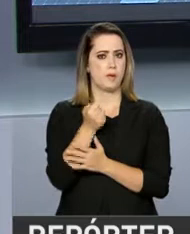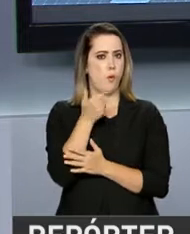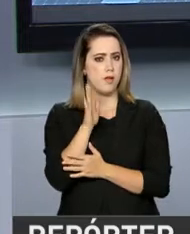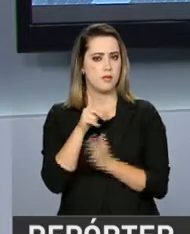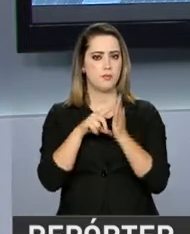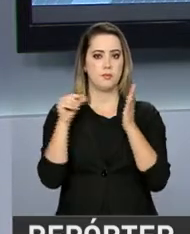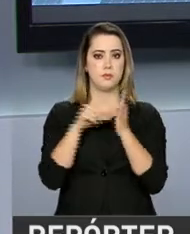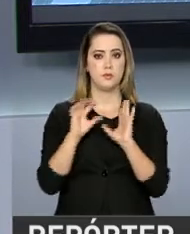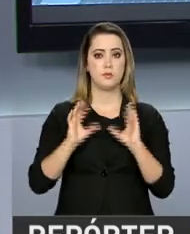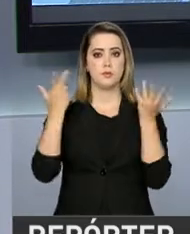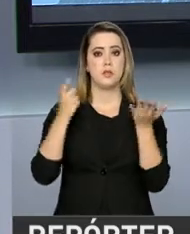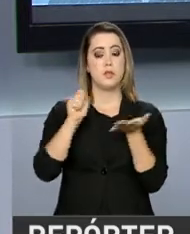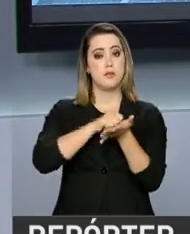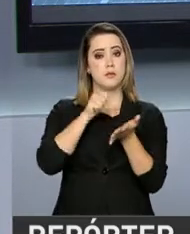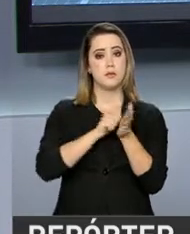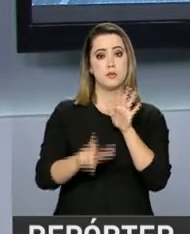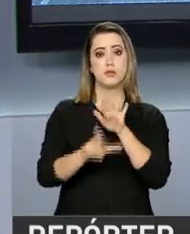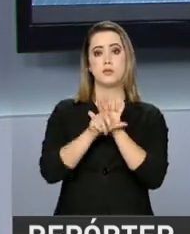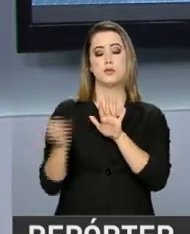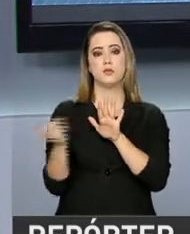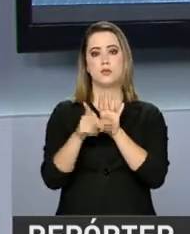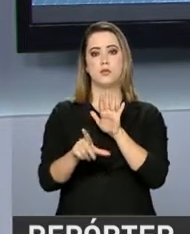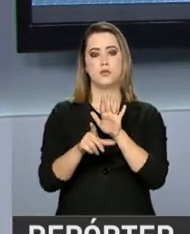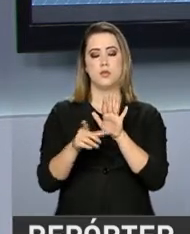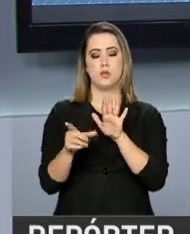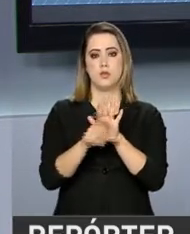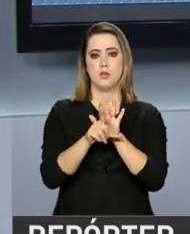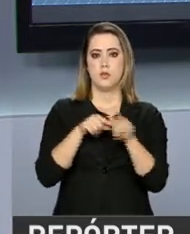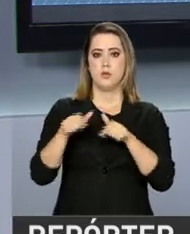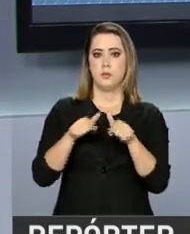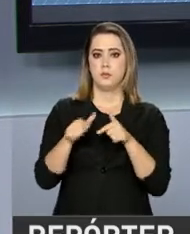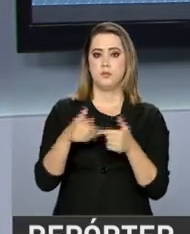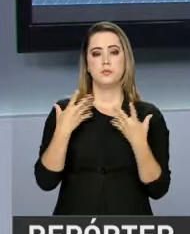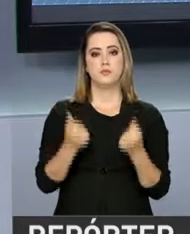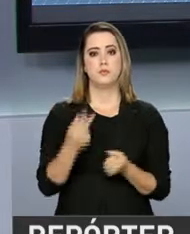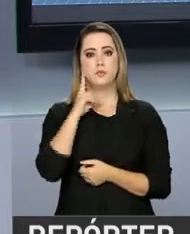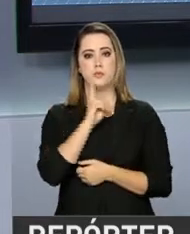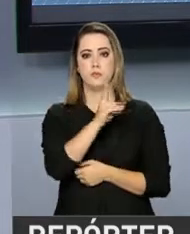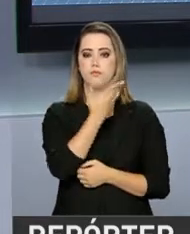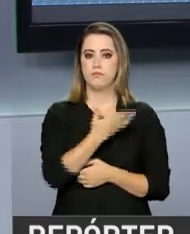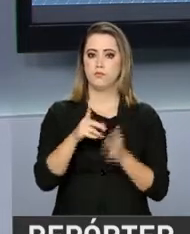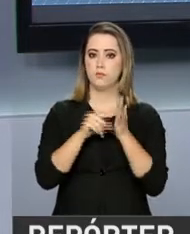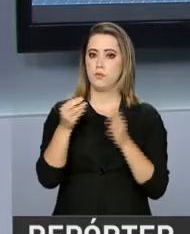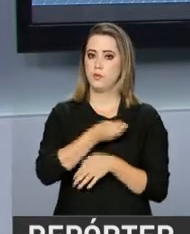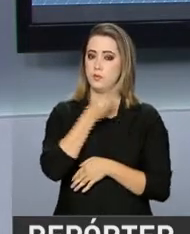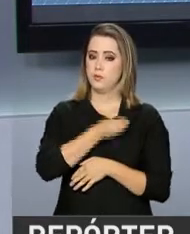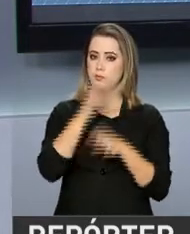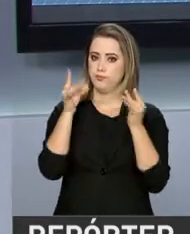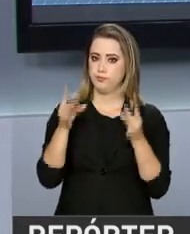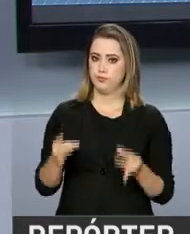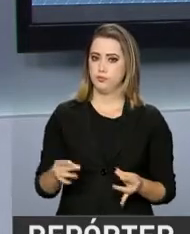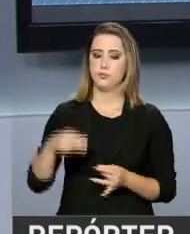pouco no palácio do planalto a cerimônia de sanção da lei de modernização trabalhista nós vamos então até lá saber os detalhes